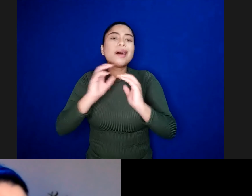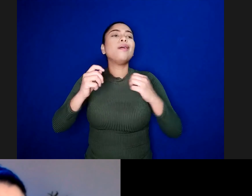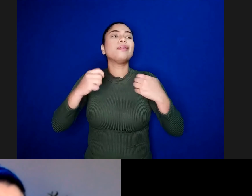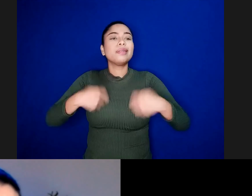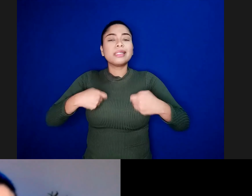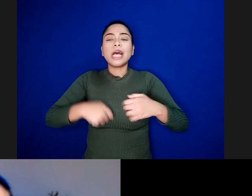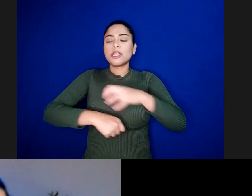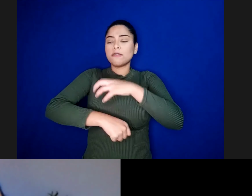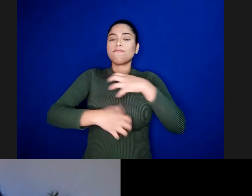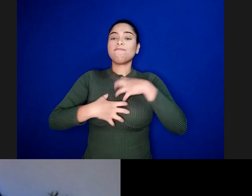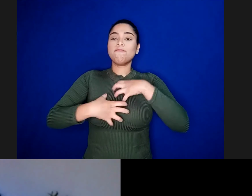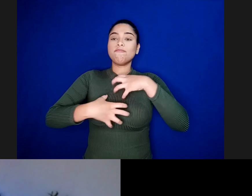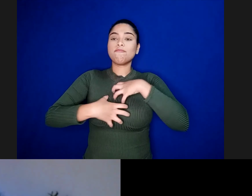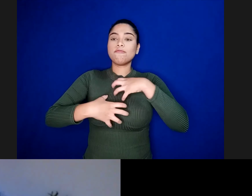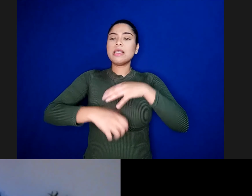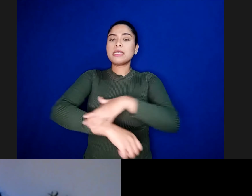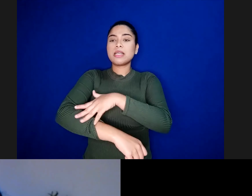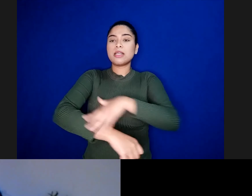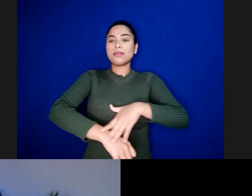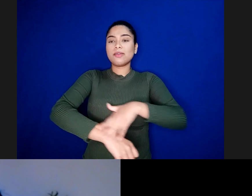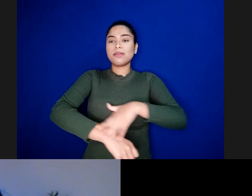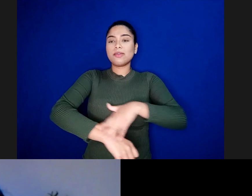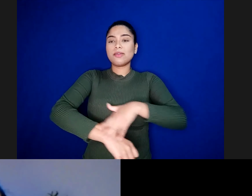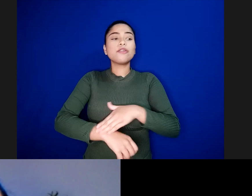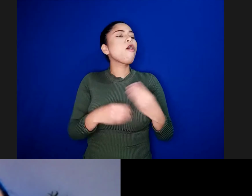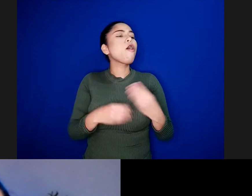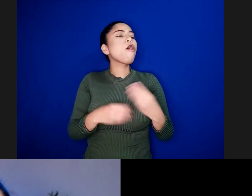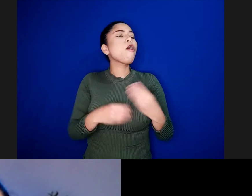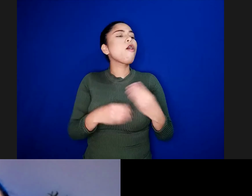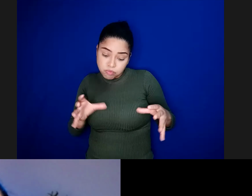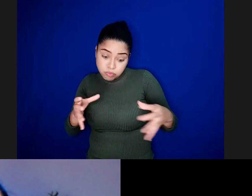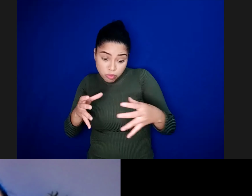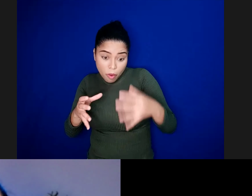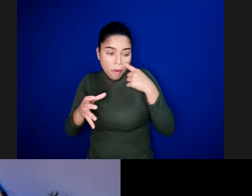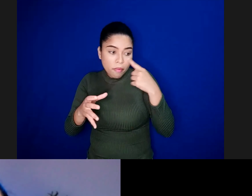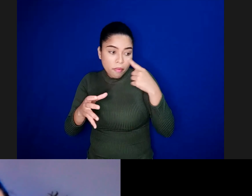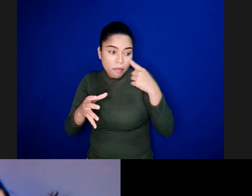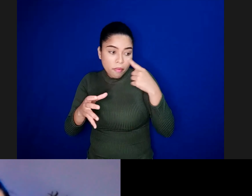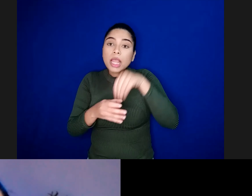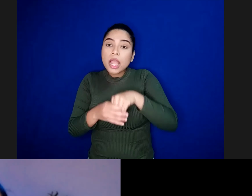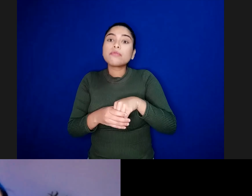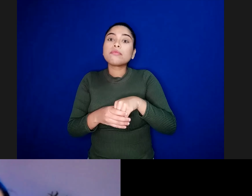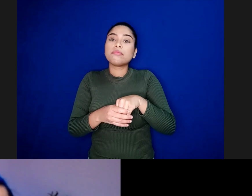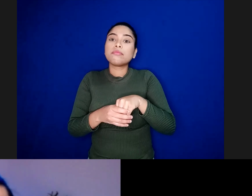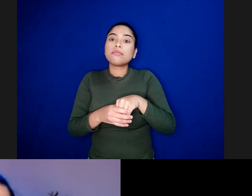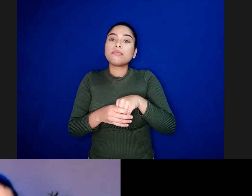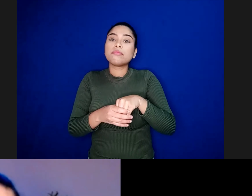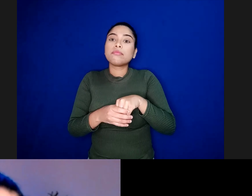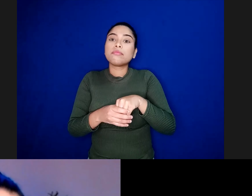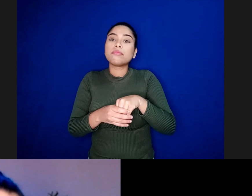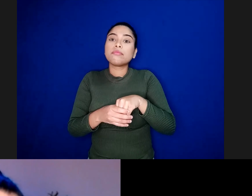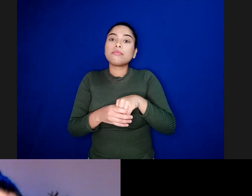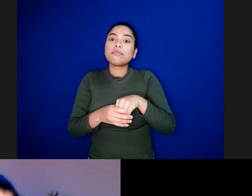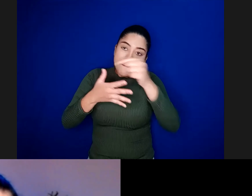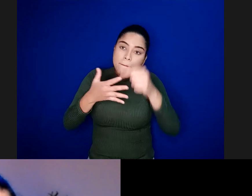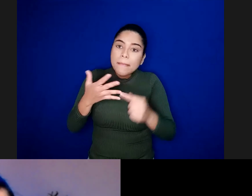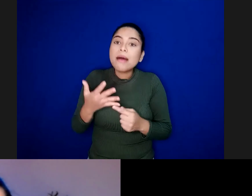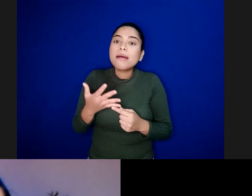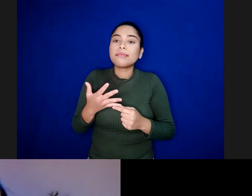desenvolvimento na dessas ferramentas esses parâmetros que você apresentou Prisma desse na